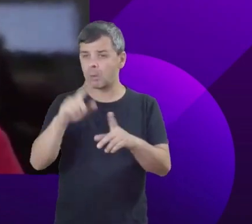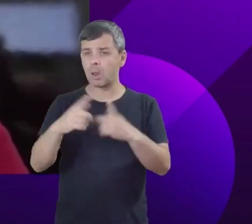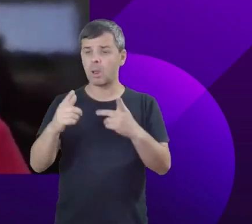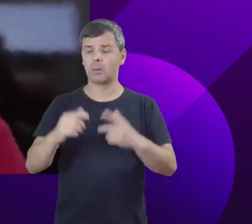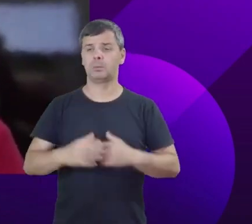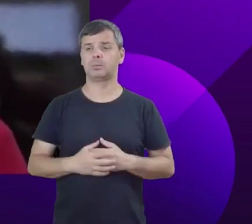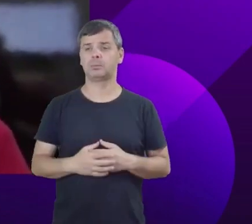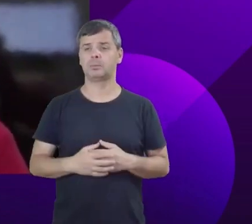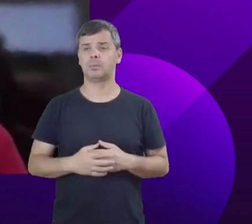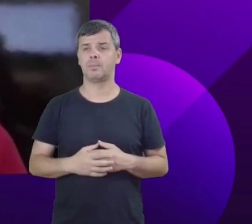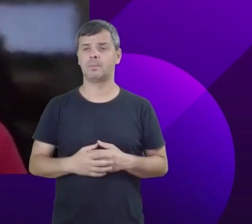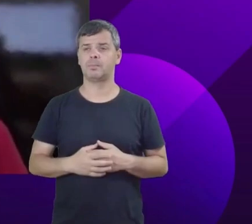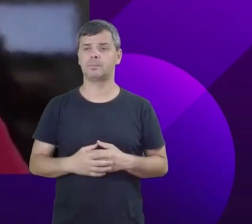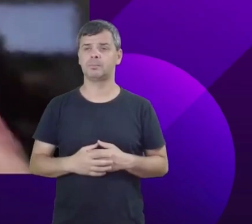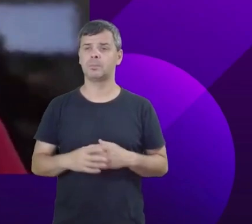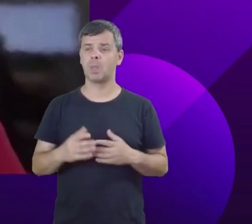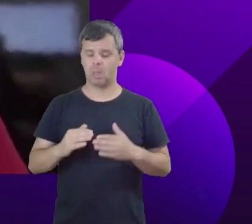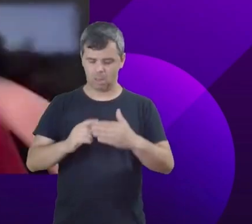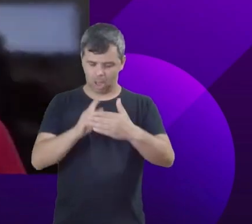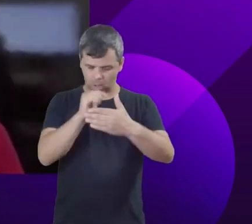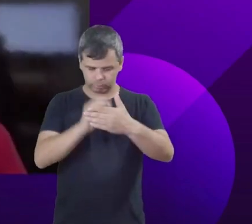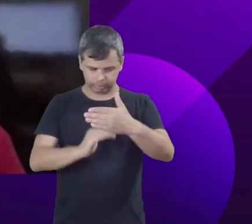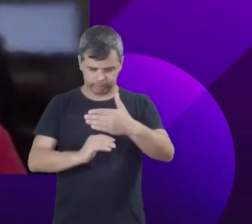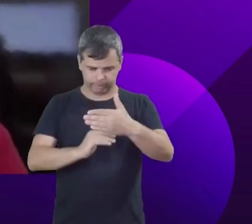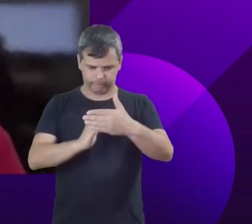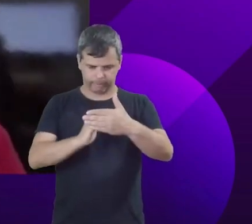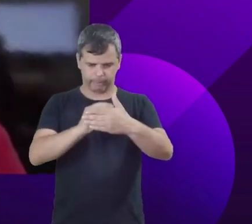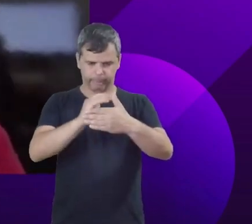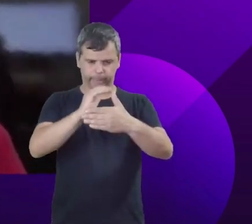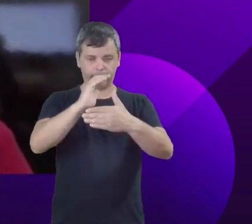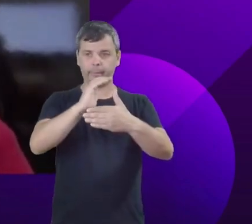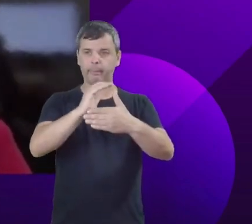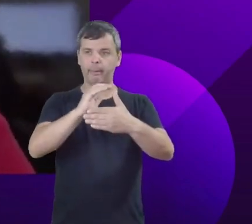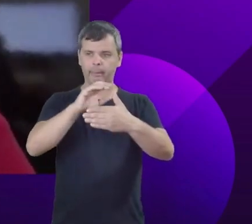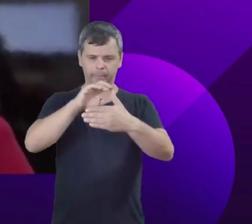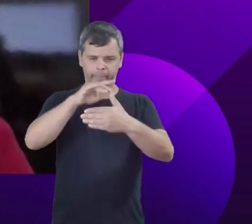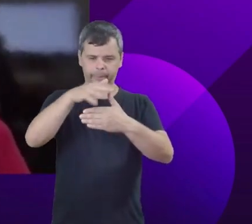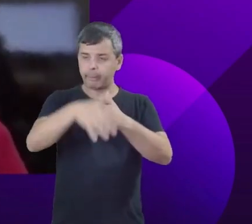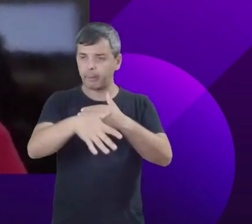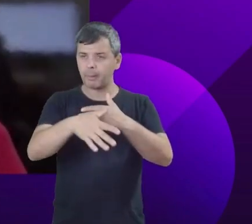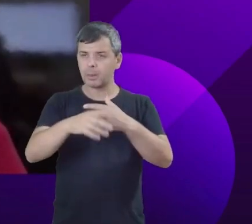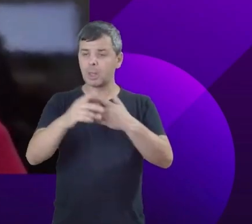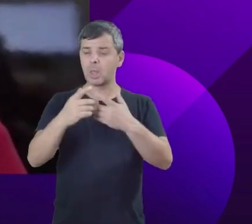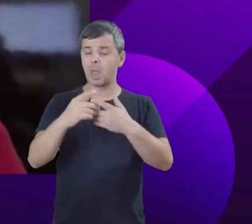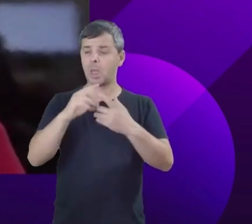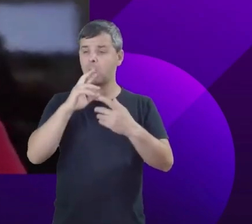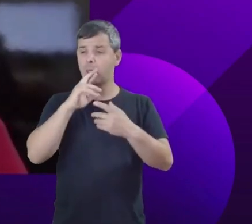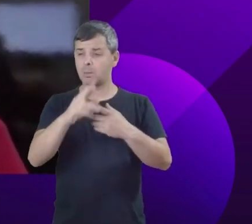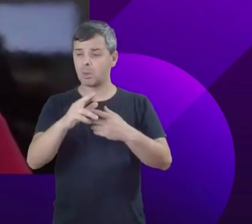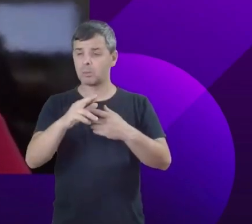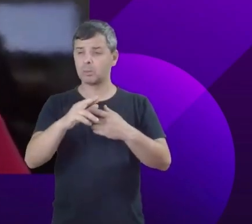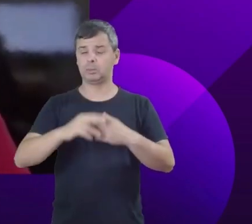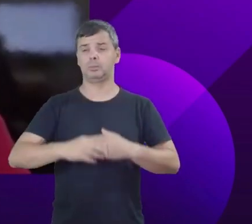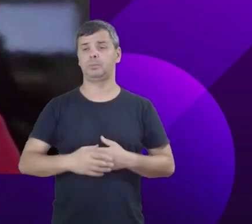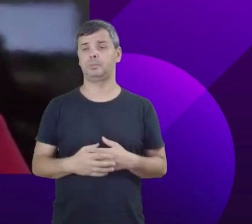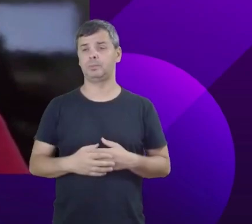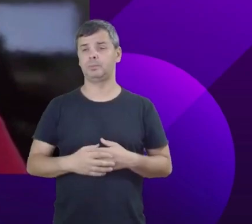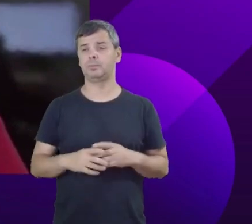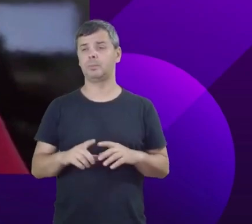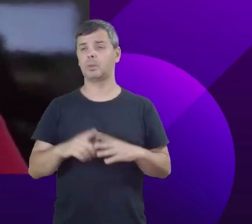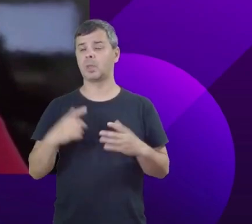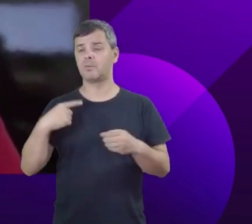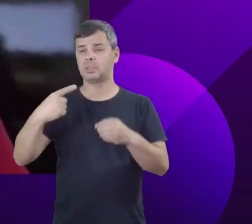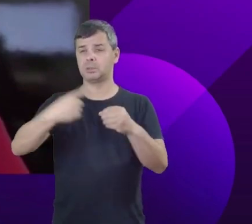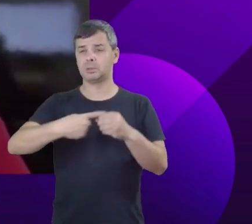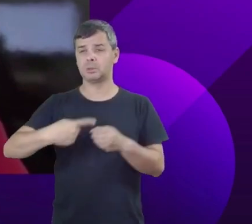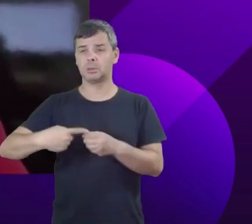acabaram, né, transbordando, enchendo, enfim, e isso acabou resultando em uma grande cheia. Teve